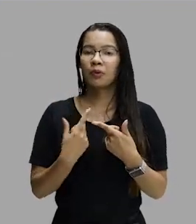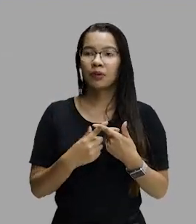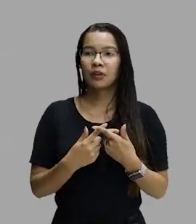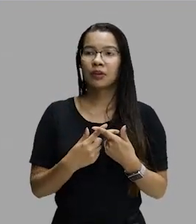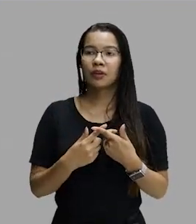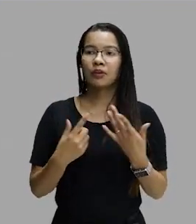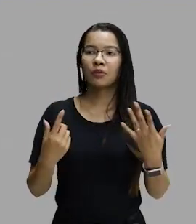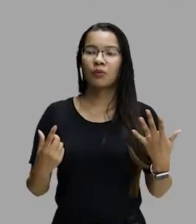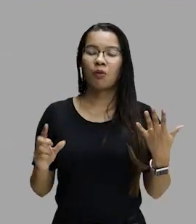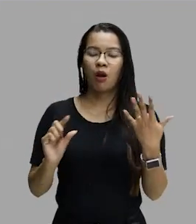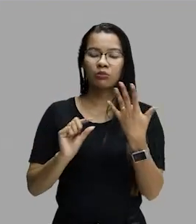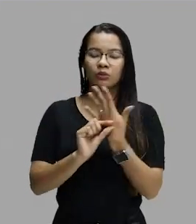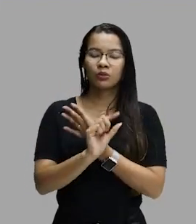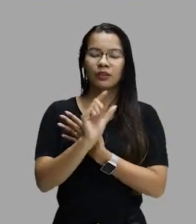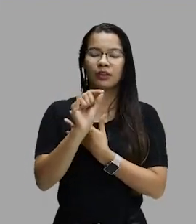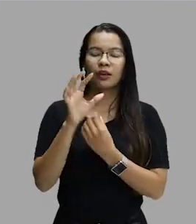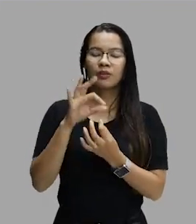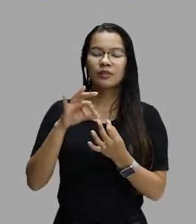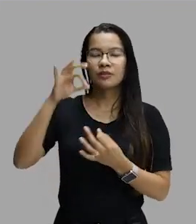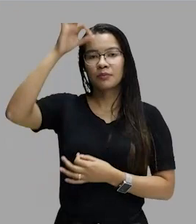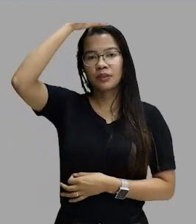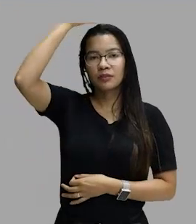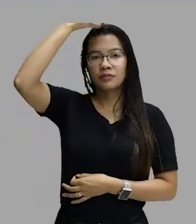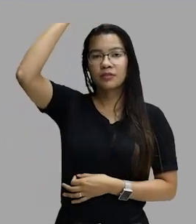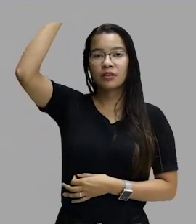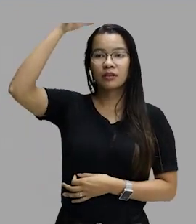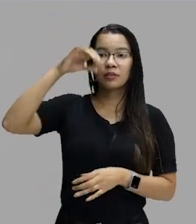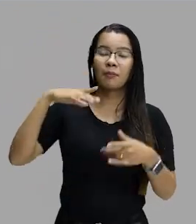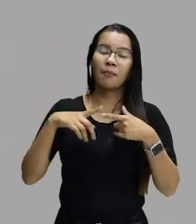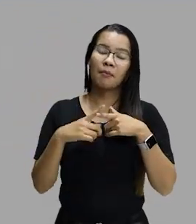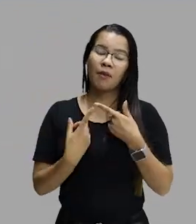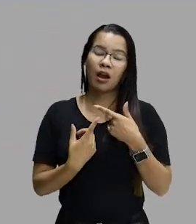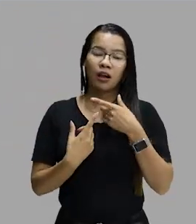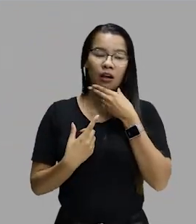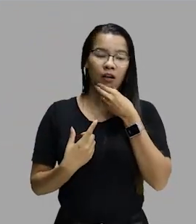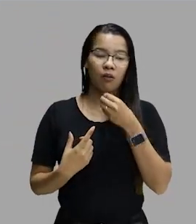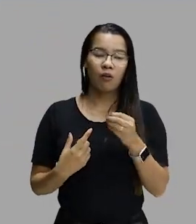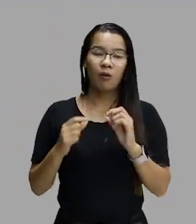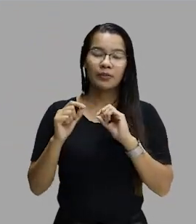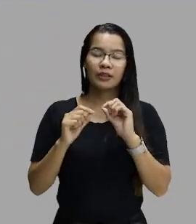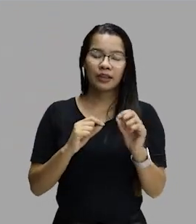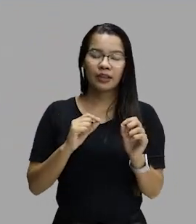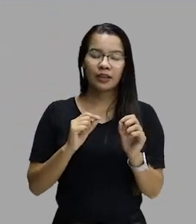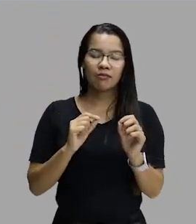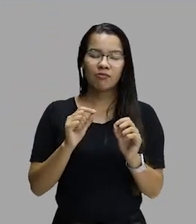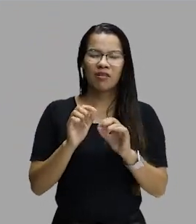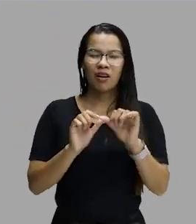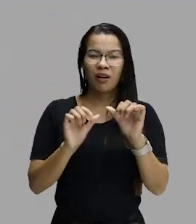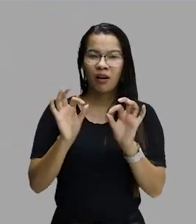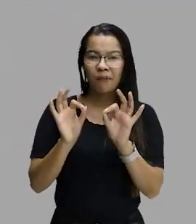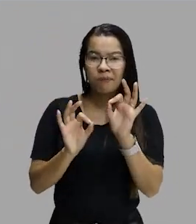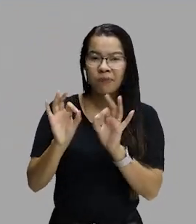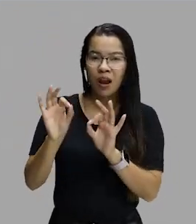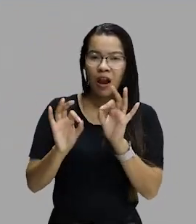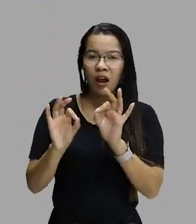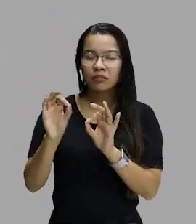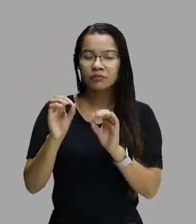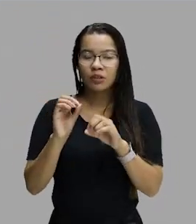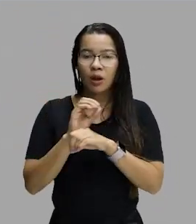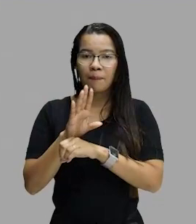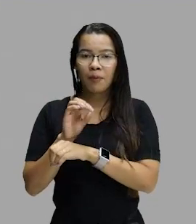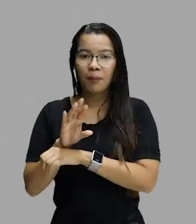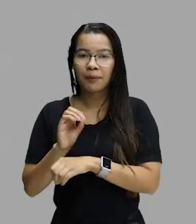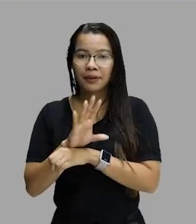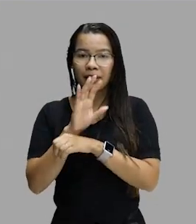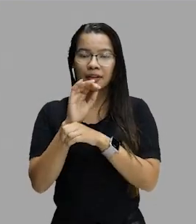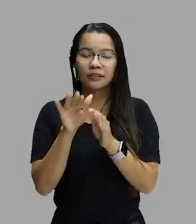o autor da Bíblia é o Espírito Santo. Mas assim, o homem, né? Os editores deste livro, eles querem que